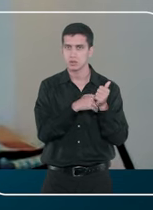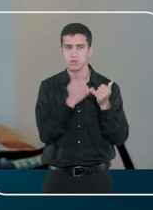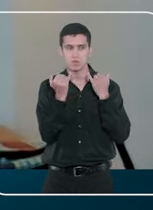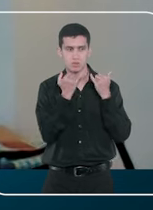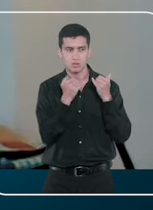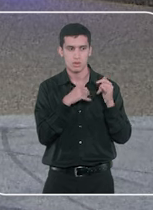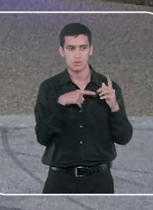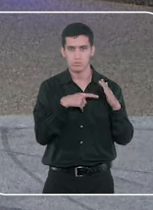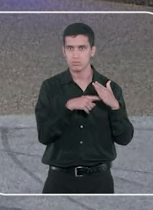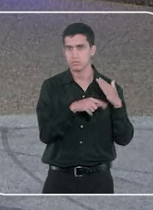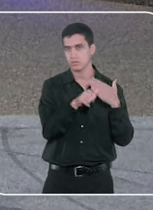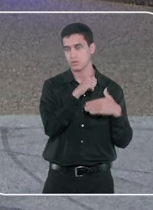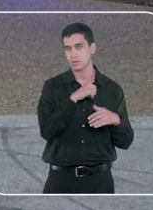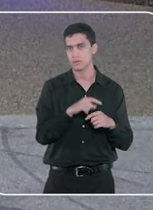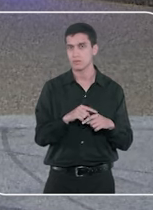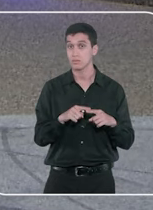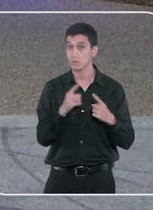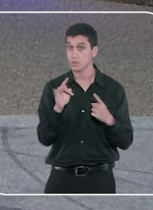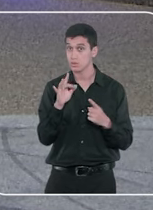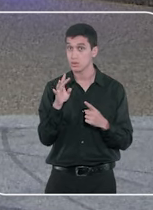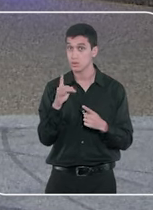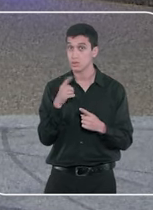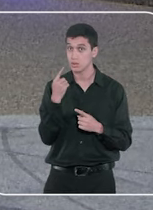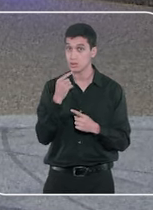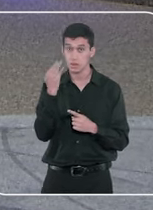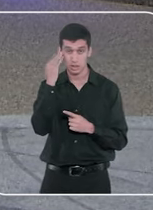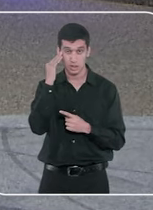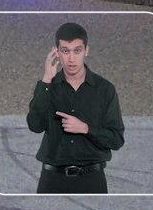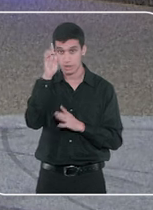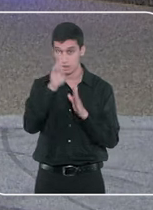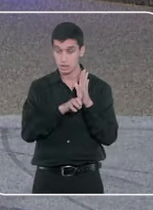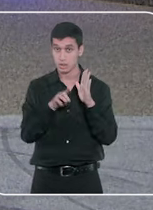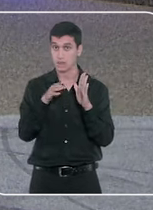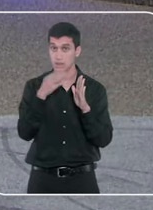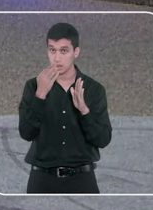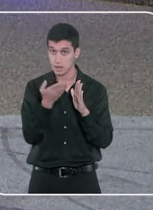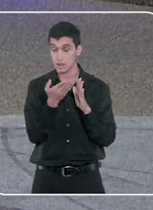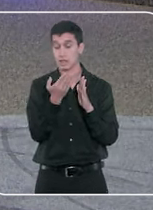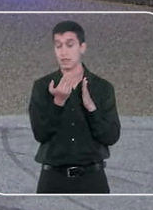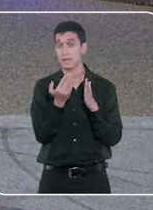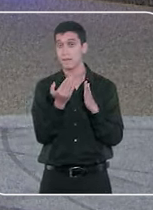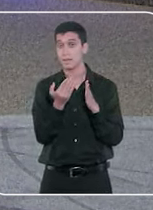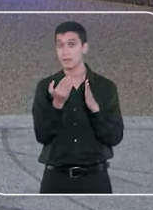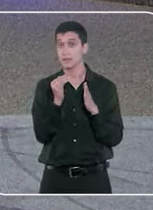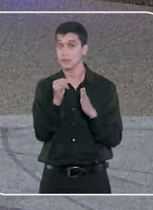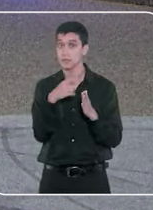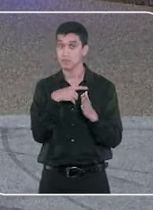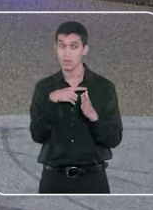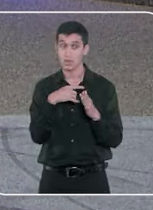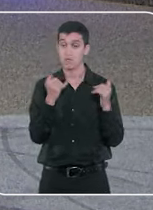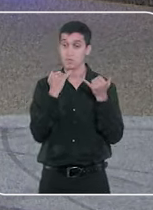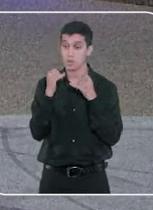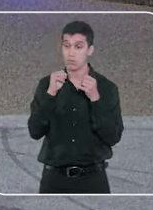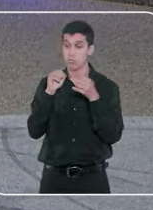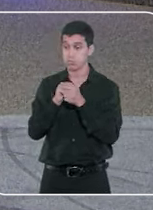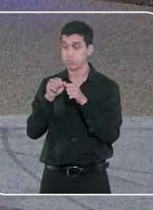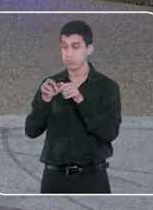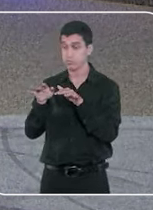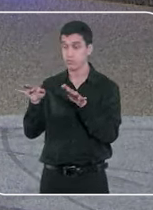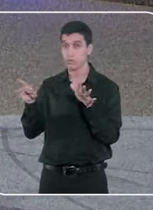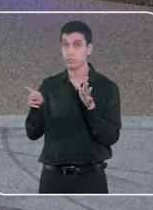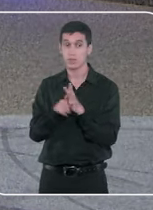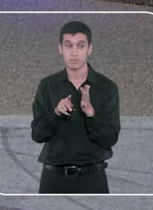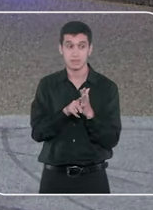colaborações premiadas. Então, só para a gente entender direito ainda esse ponto, professor Suxberger, se houver o vazamento de informações da